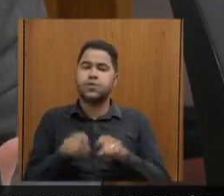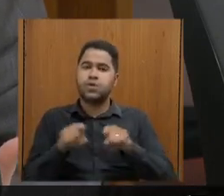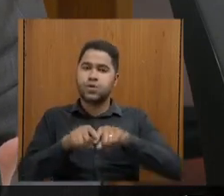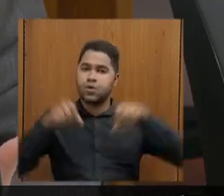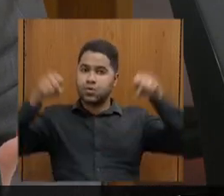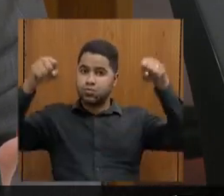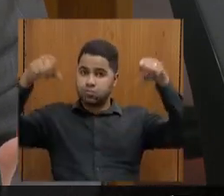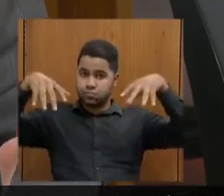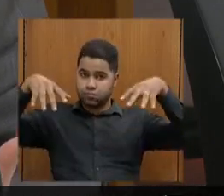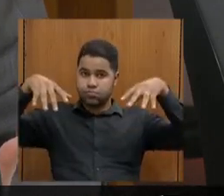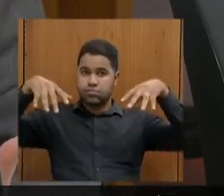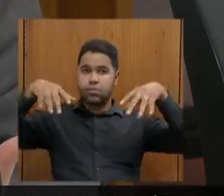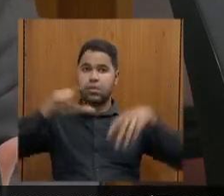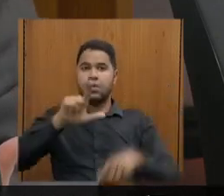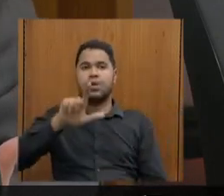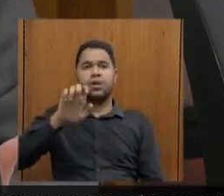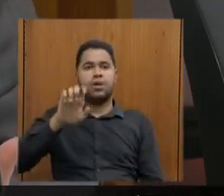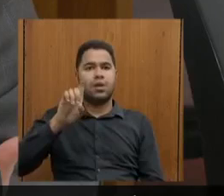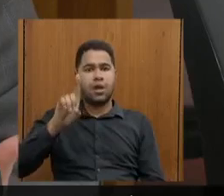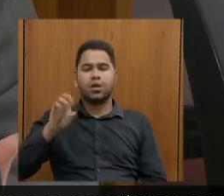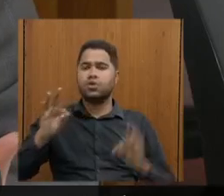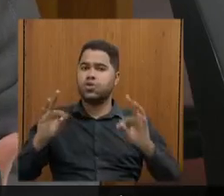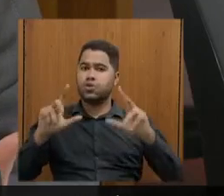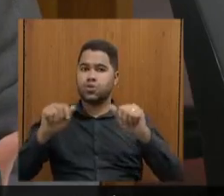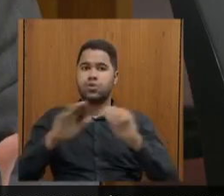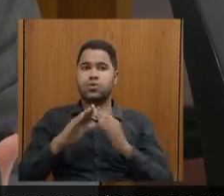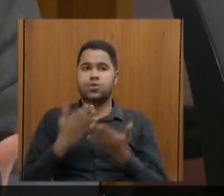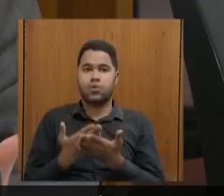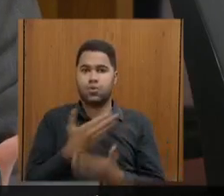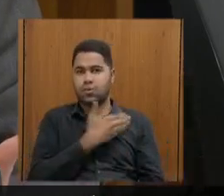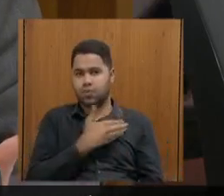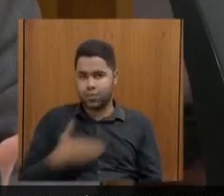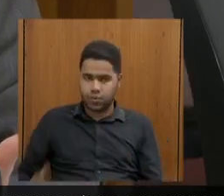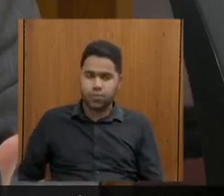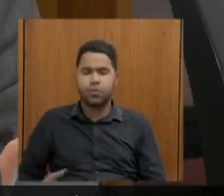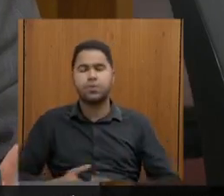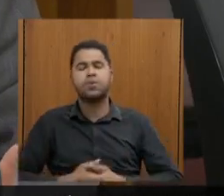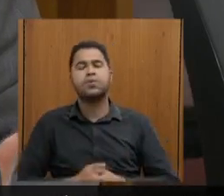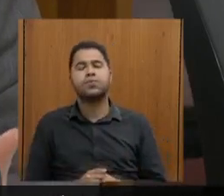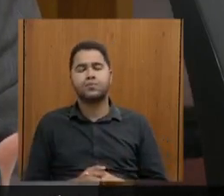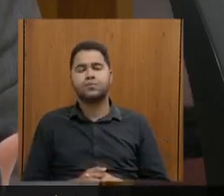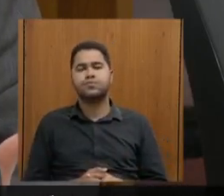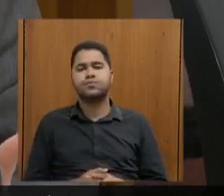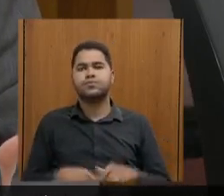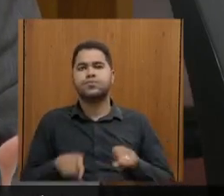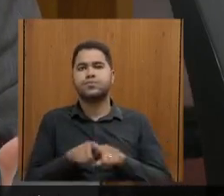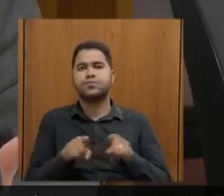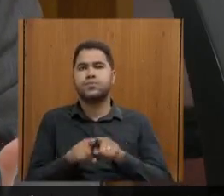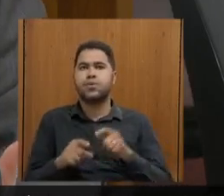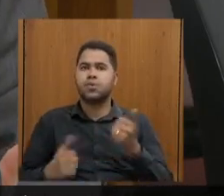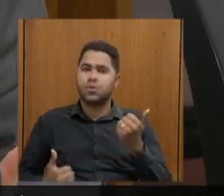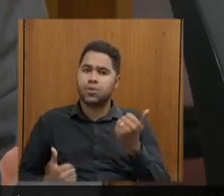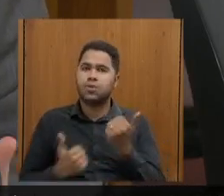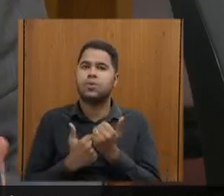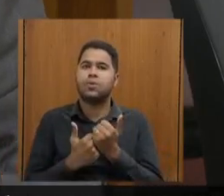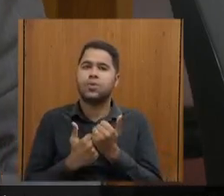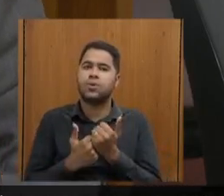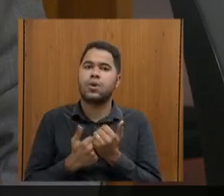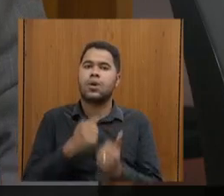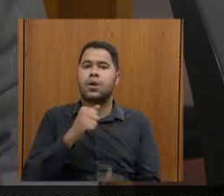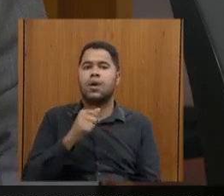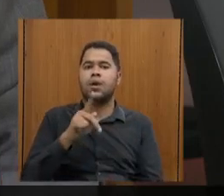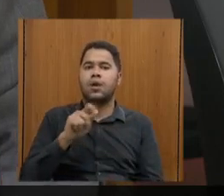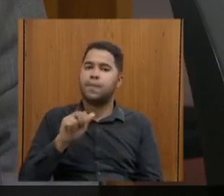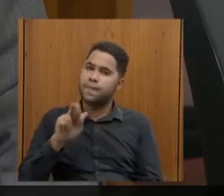iluminação a LED em todas as escolas públicas é ter o apoio aí é as aparas